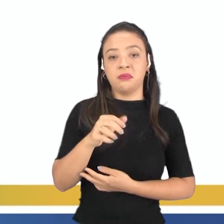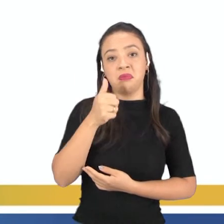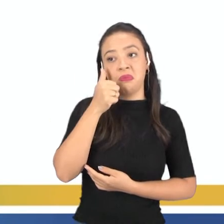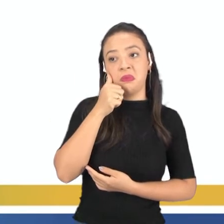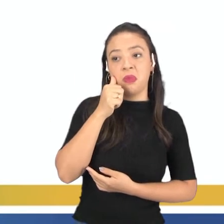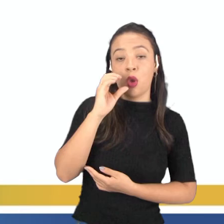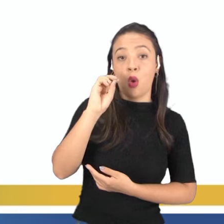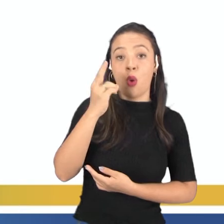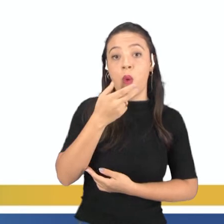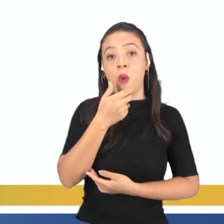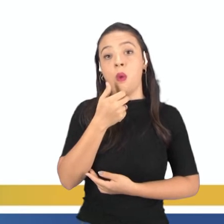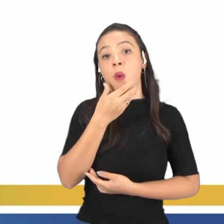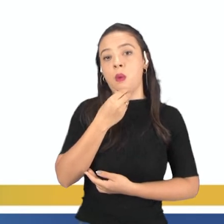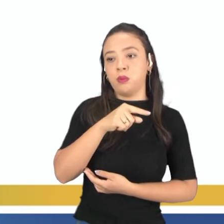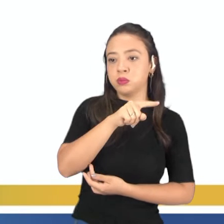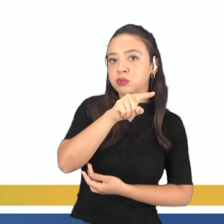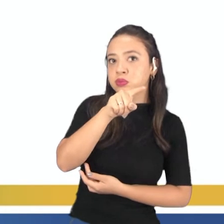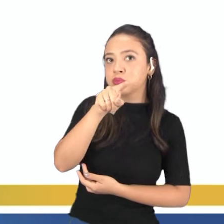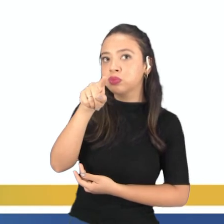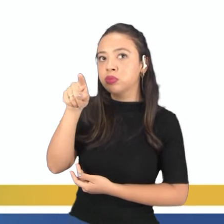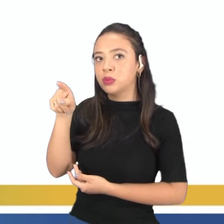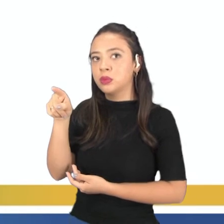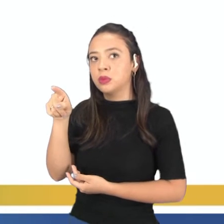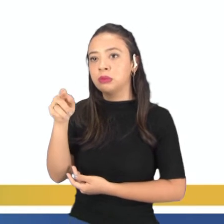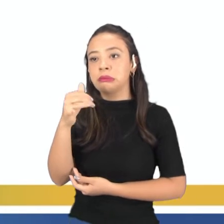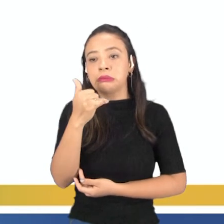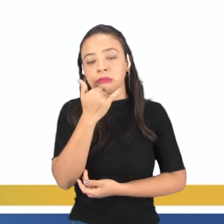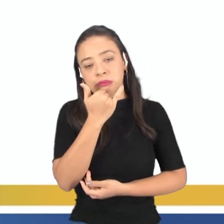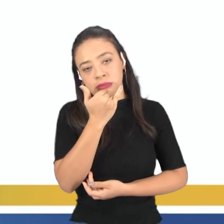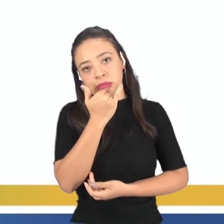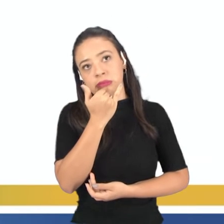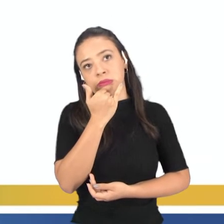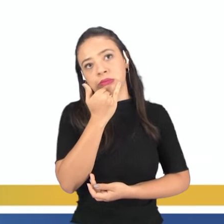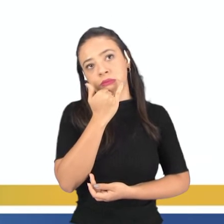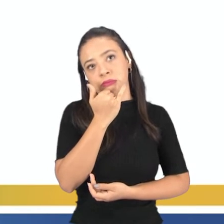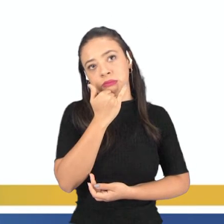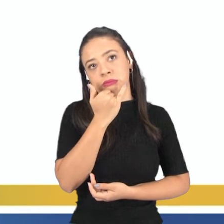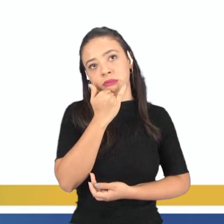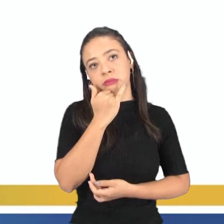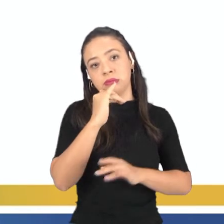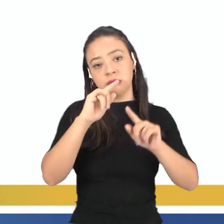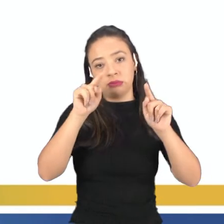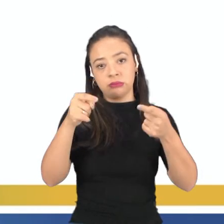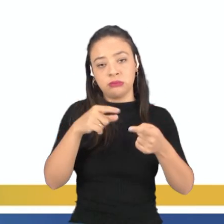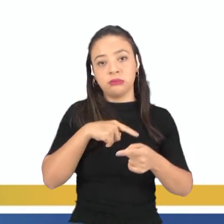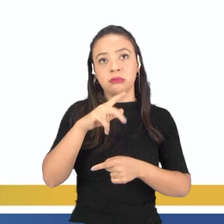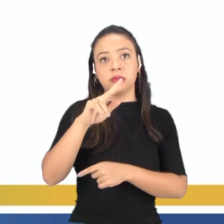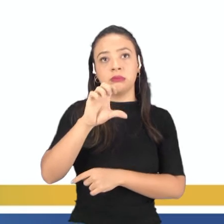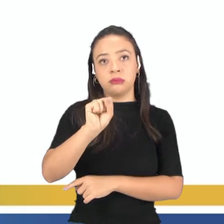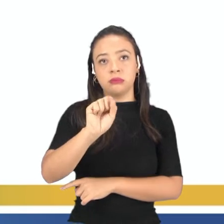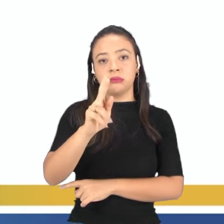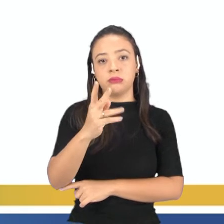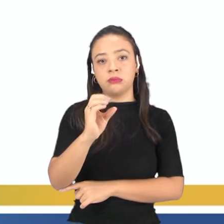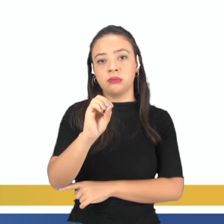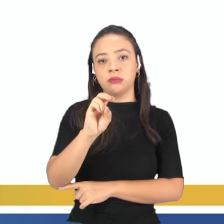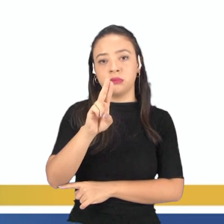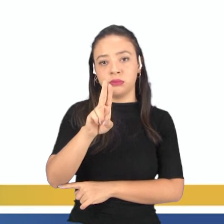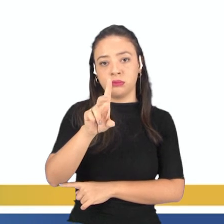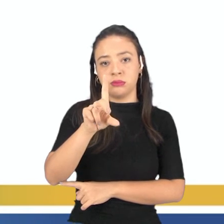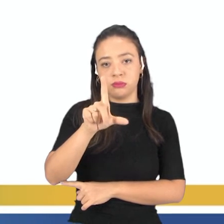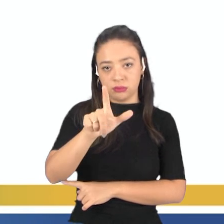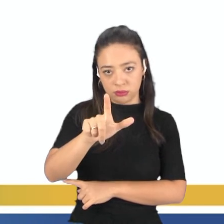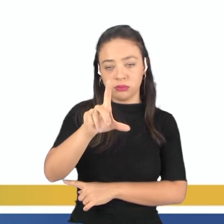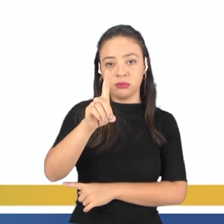né? Apologize, se desculpar. Então nós temos entre parênteses o modal should, que é aquele de